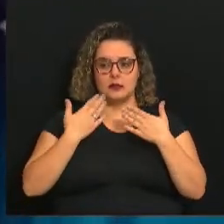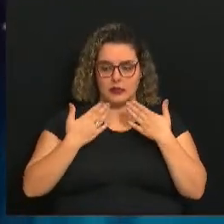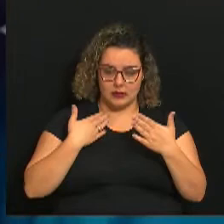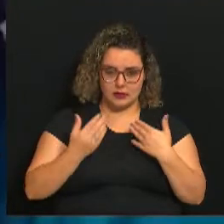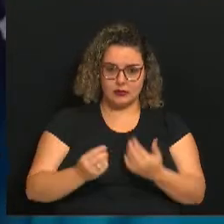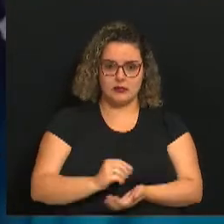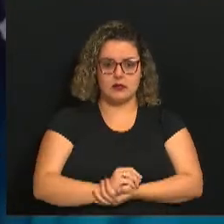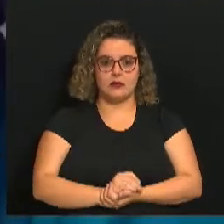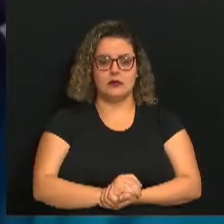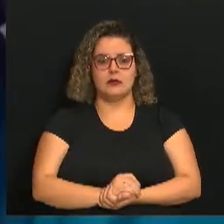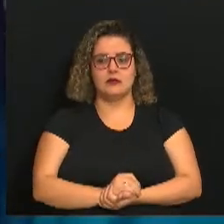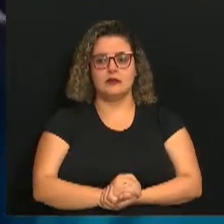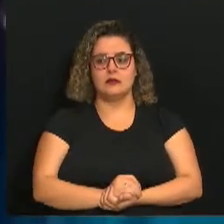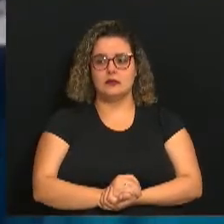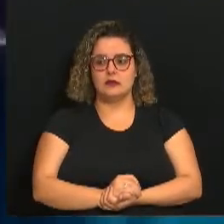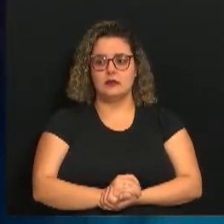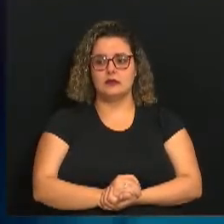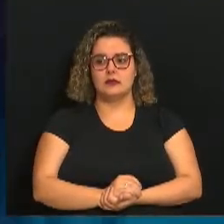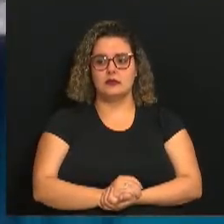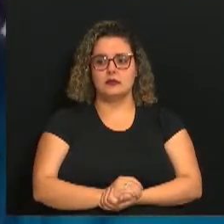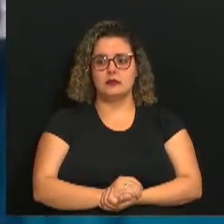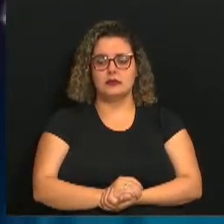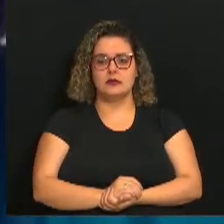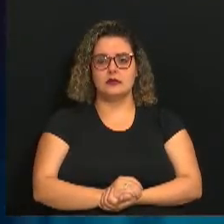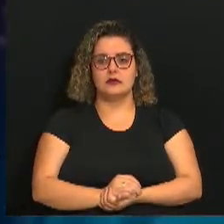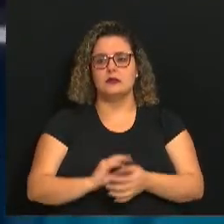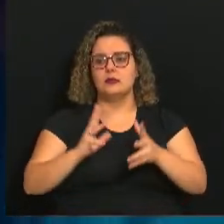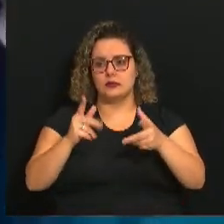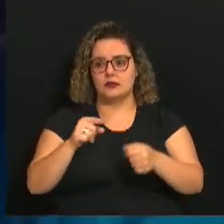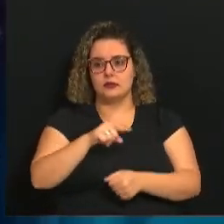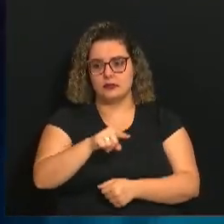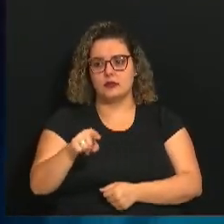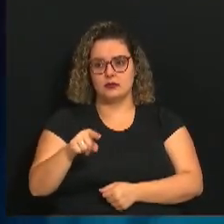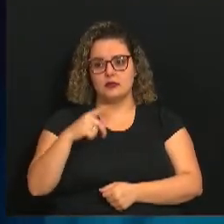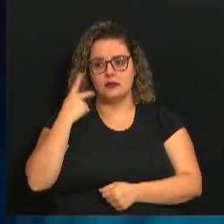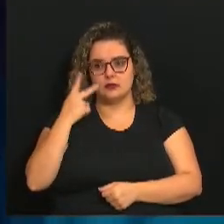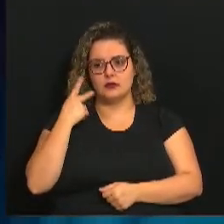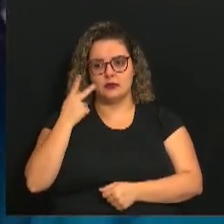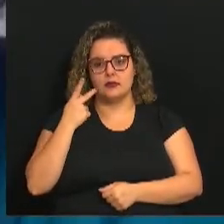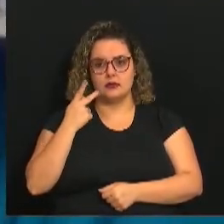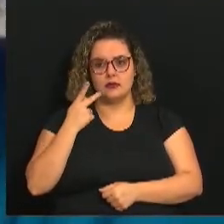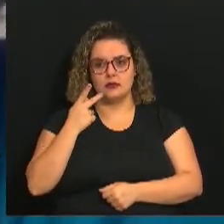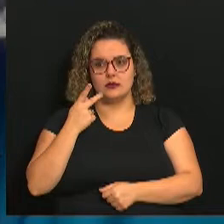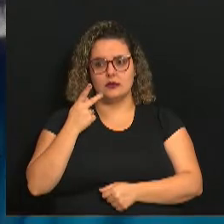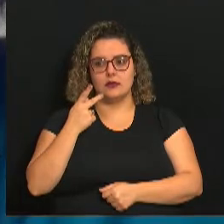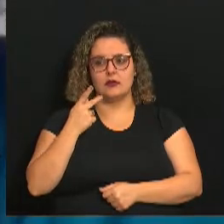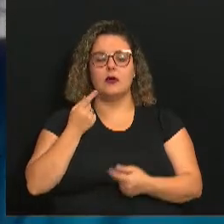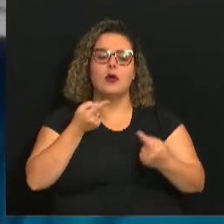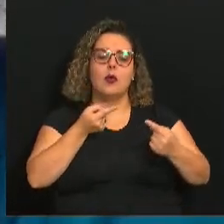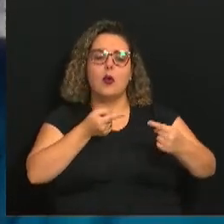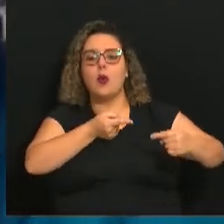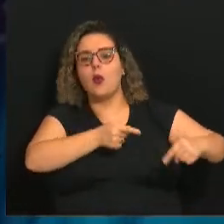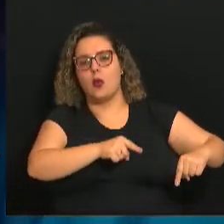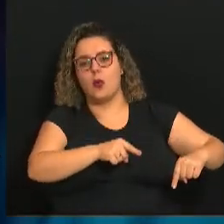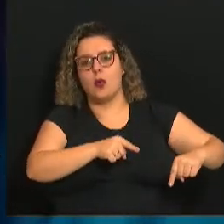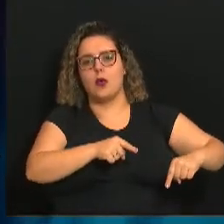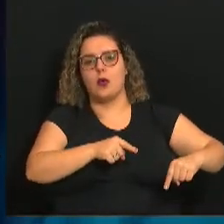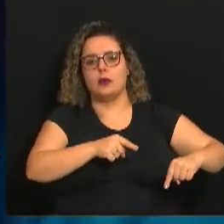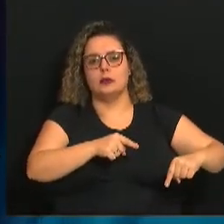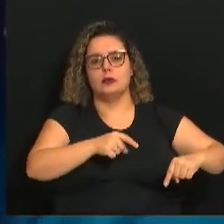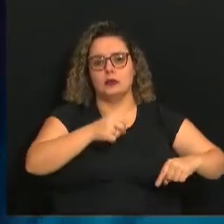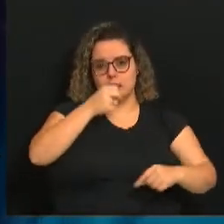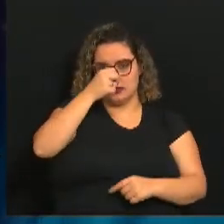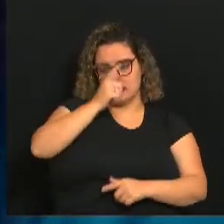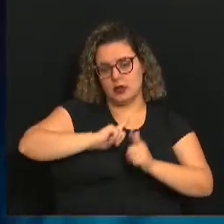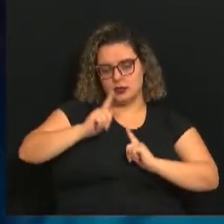Porque, bom, todos vocês sabem que eu sou uma vereadora de oposição à atual gestão. Mas